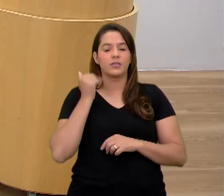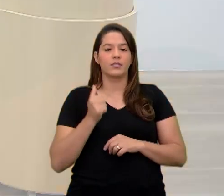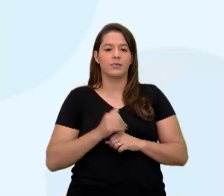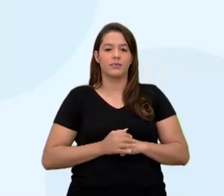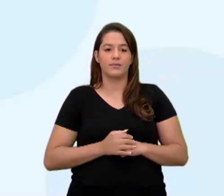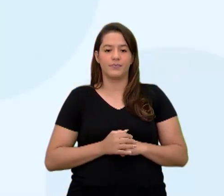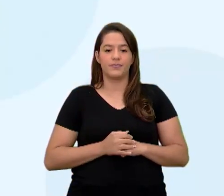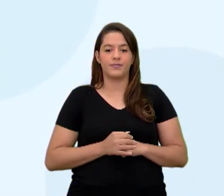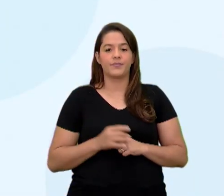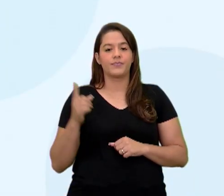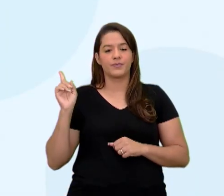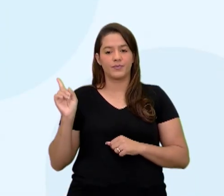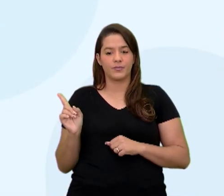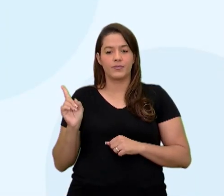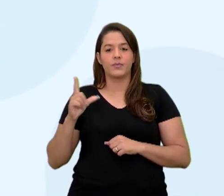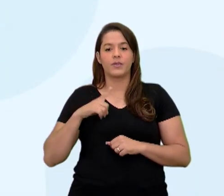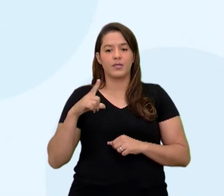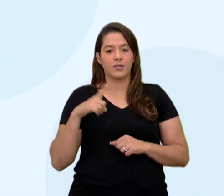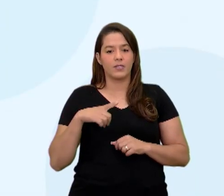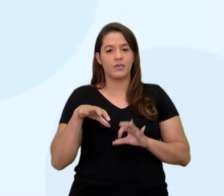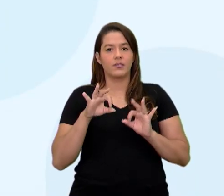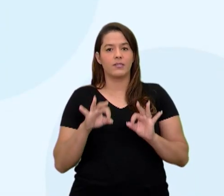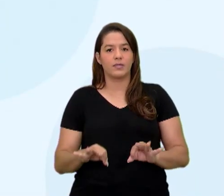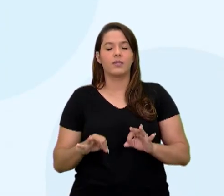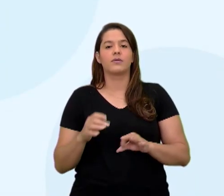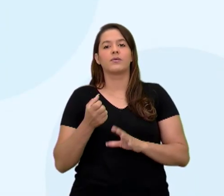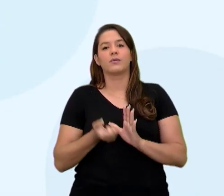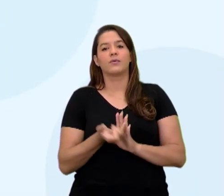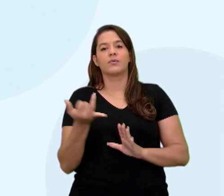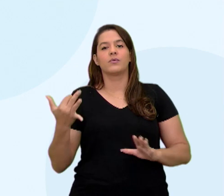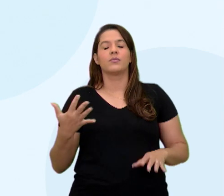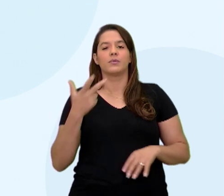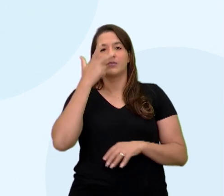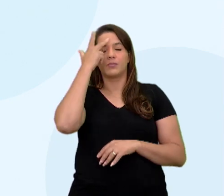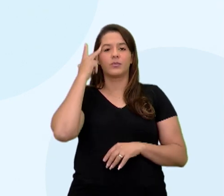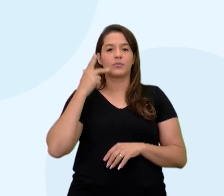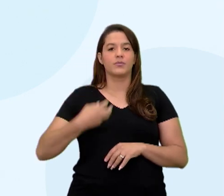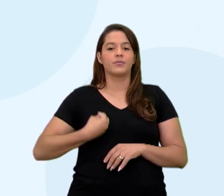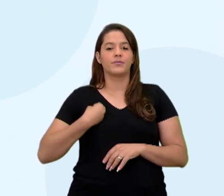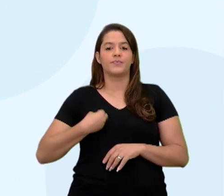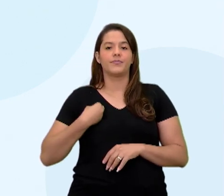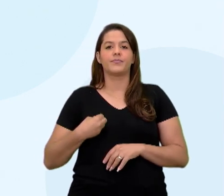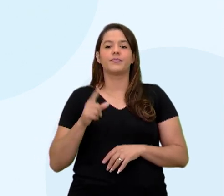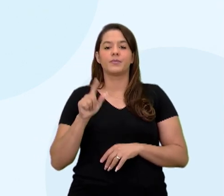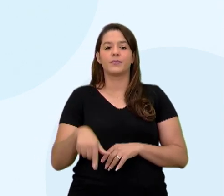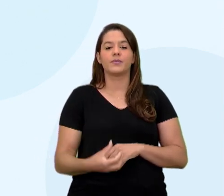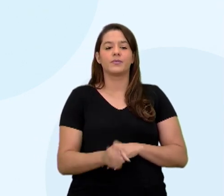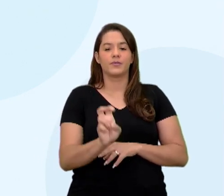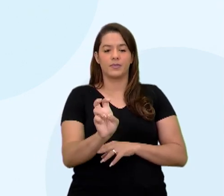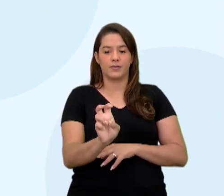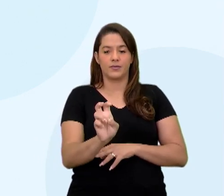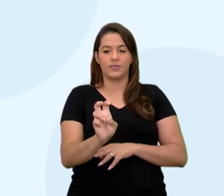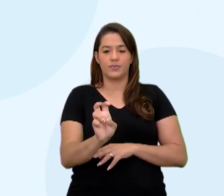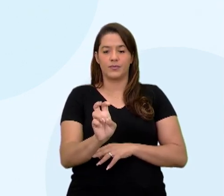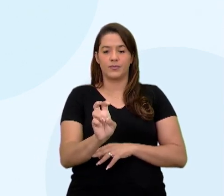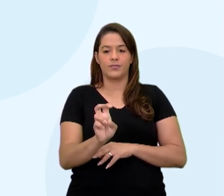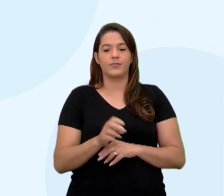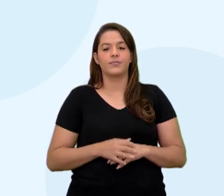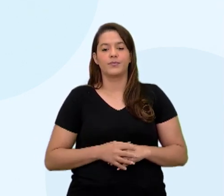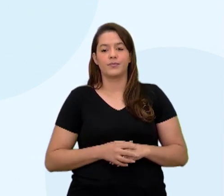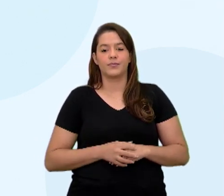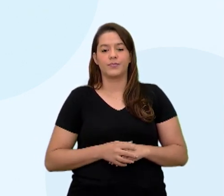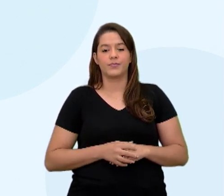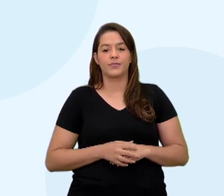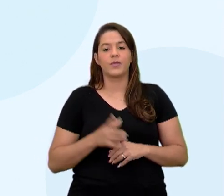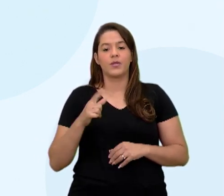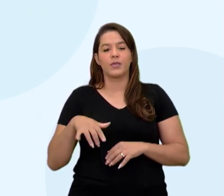a razão, né? Razão matemática, entre o número de pessoas com ocupação, que são quantas? 5. 5 pessoas lá na família Ribeiro.